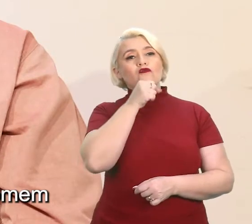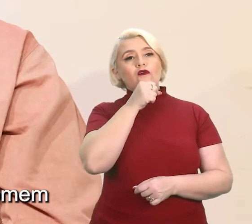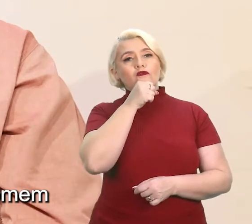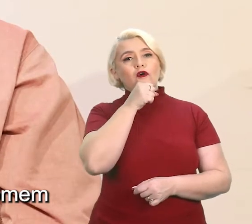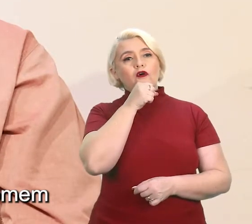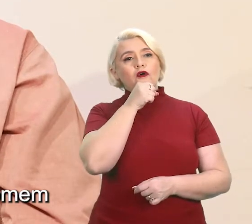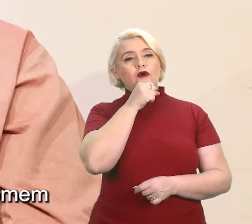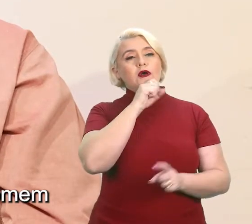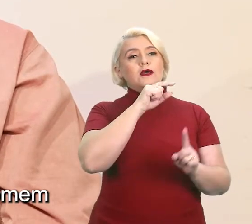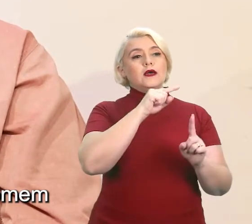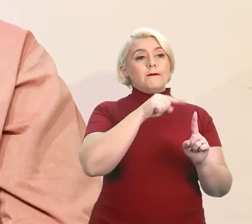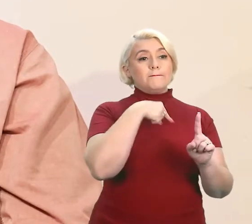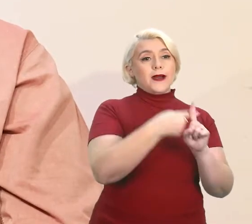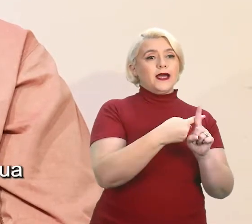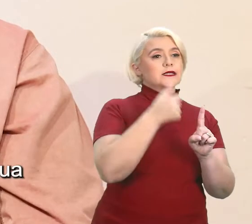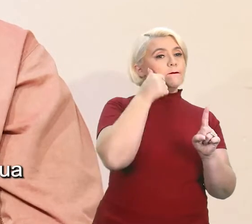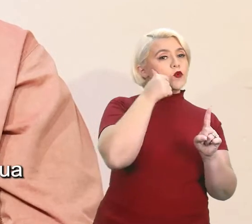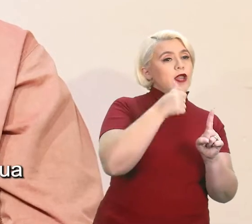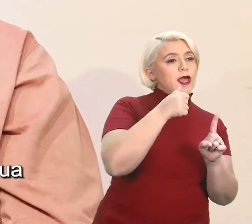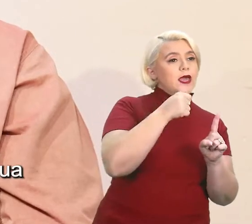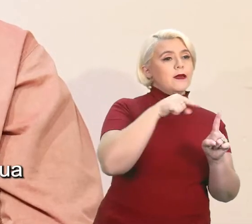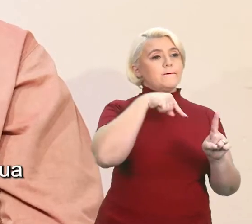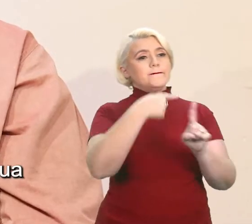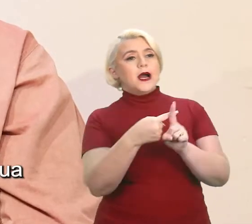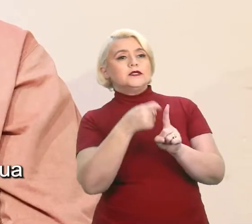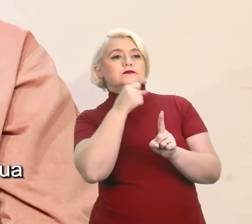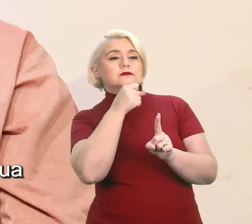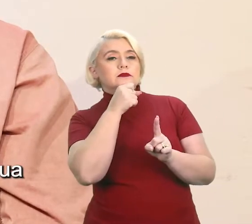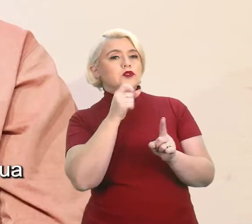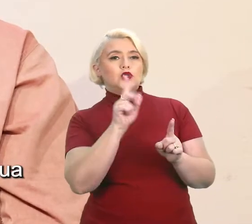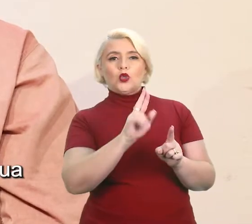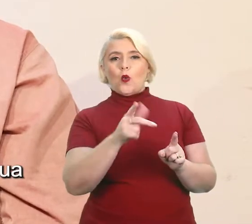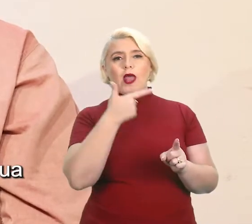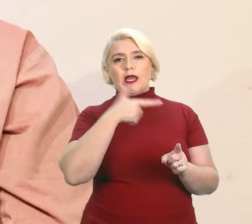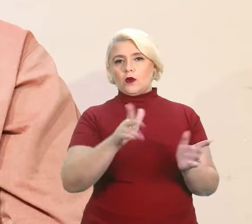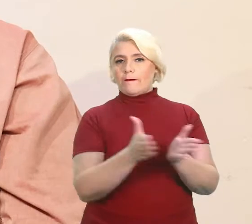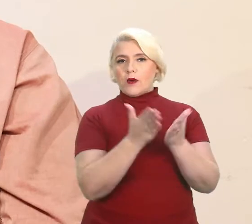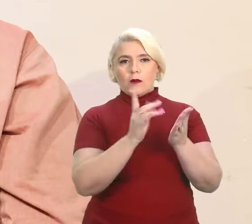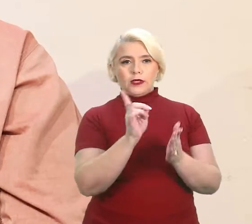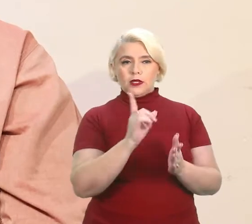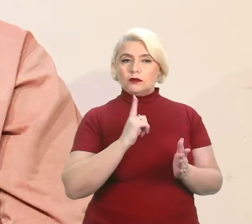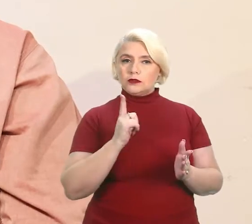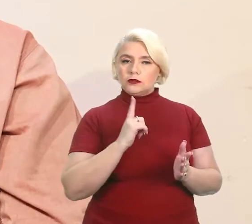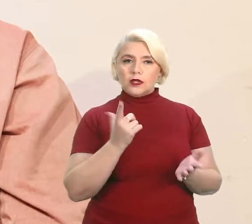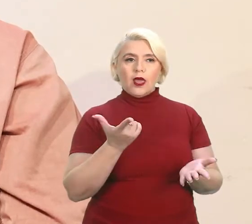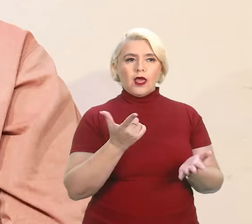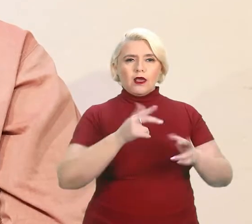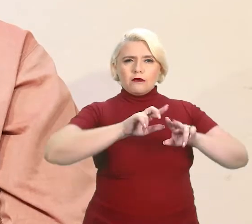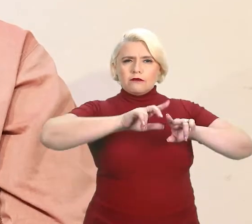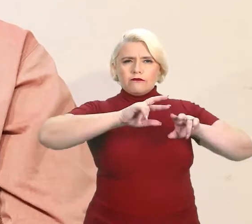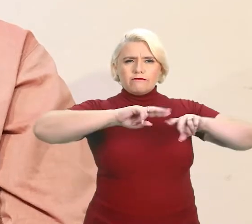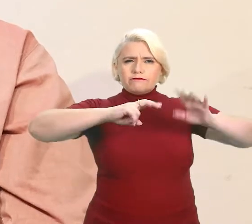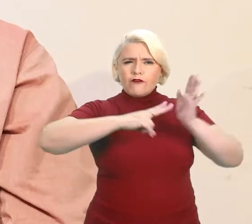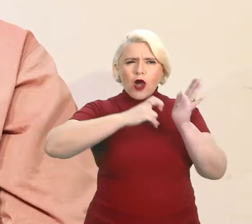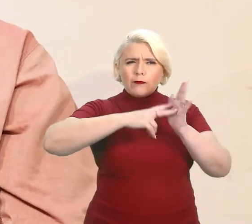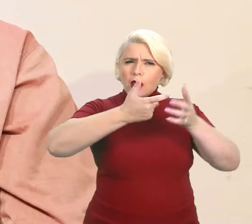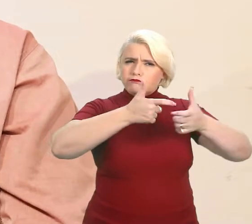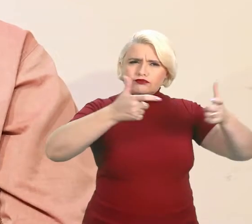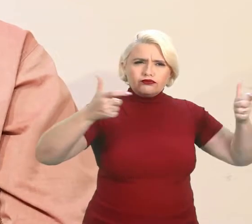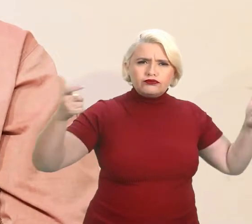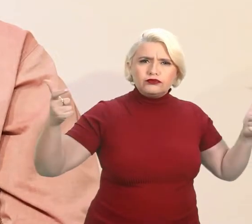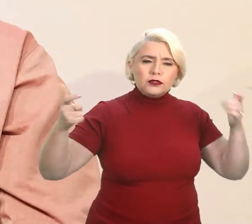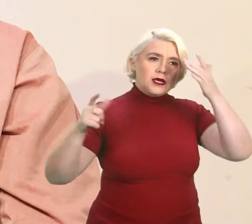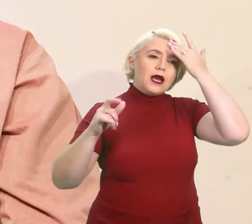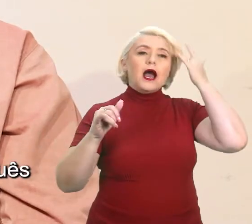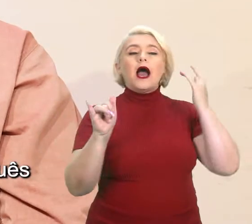somar o sinal de mulher e de homem. Não é uma língua pobre, não. É uma língua muito rica. Às vezes a gente fala